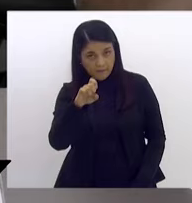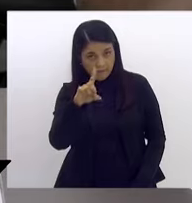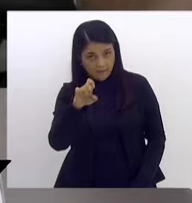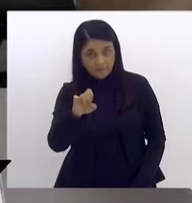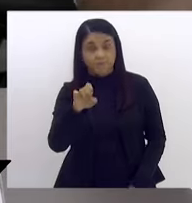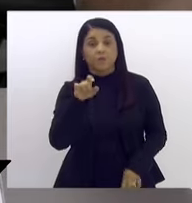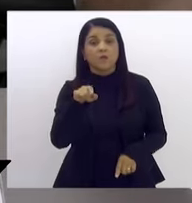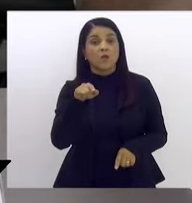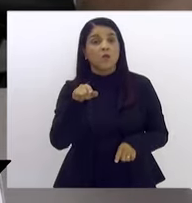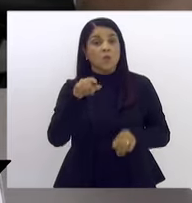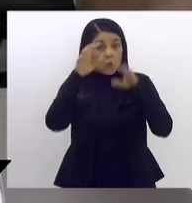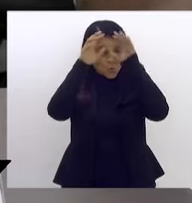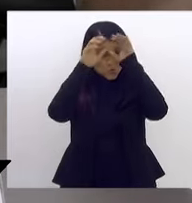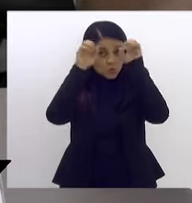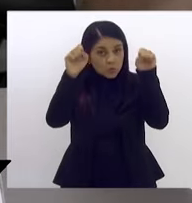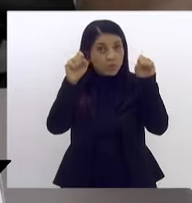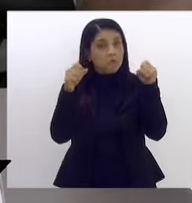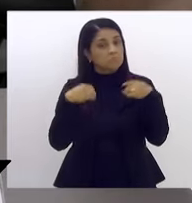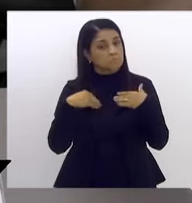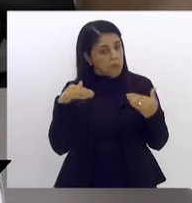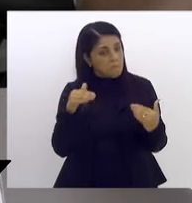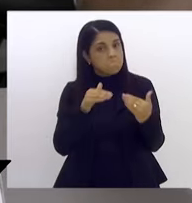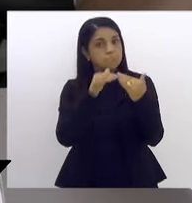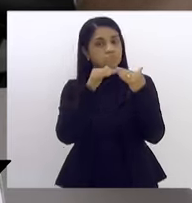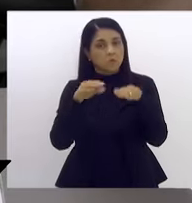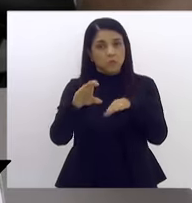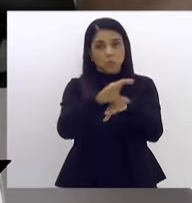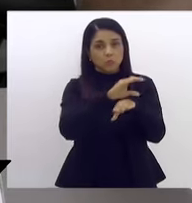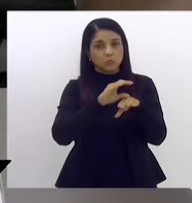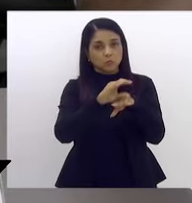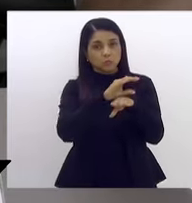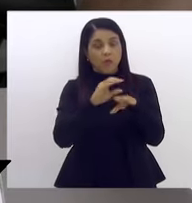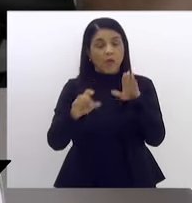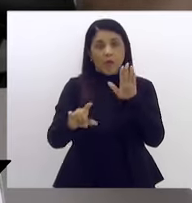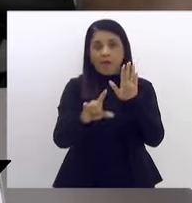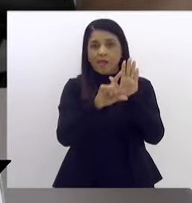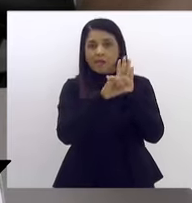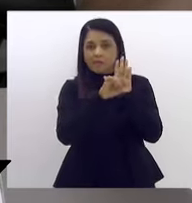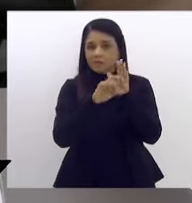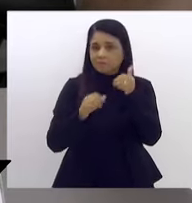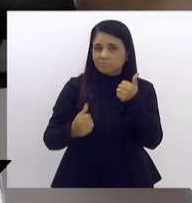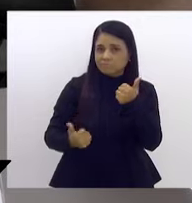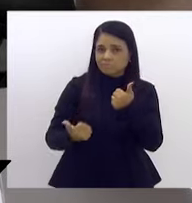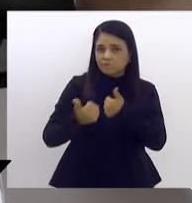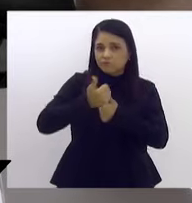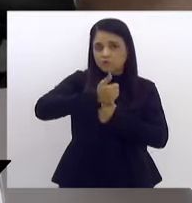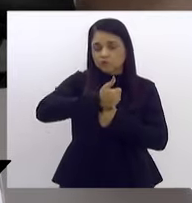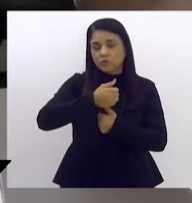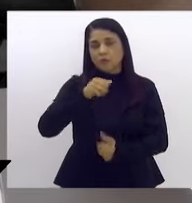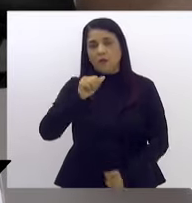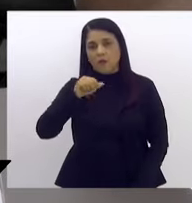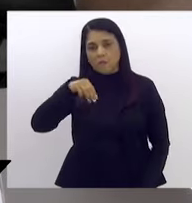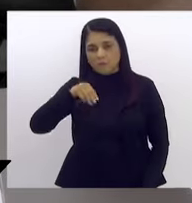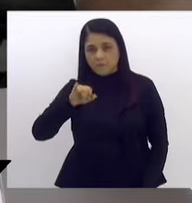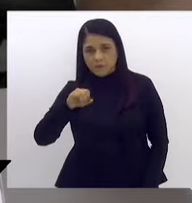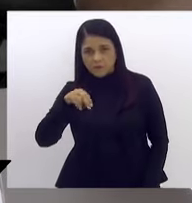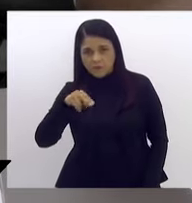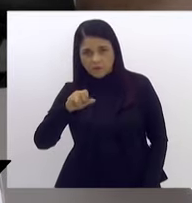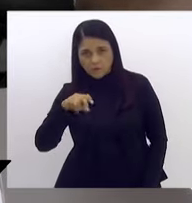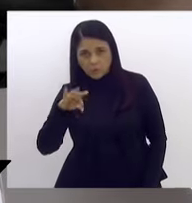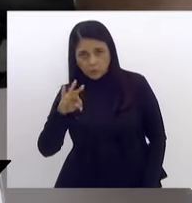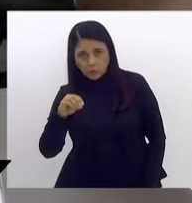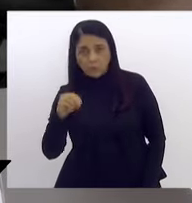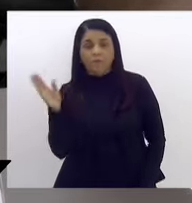considerou constitucional as leis de substituição do amianto de substituição do mercúrio